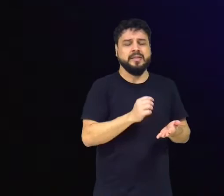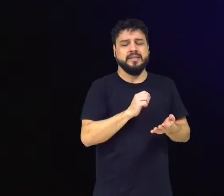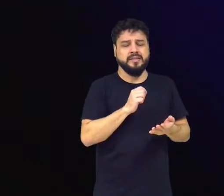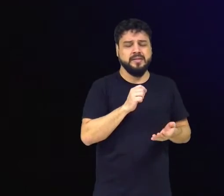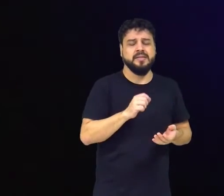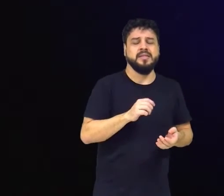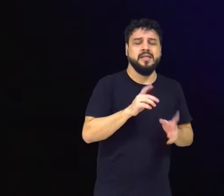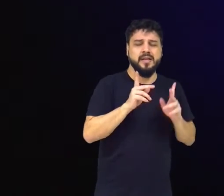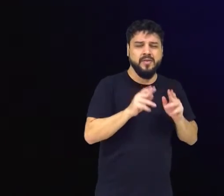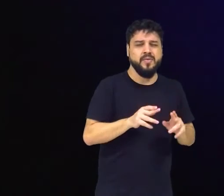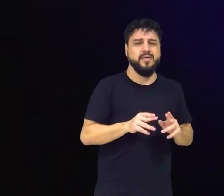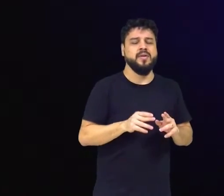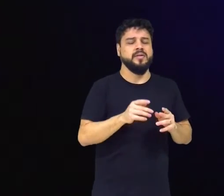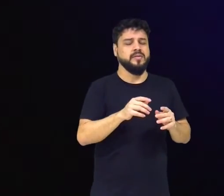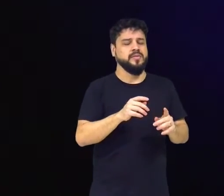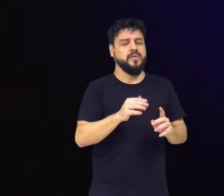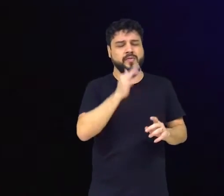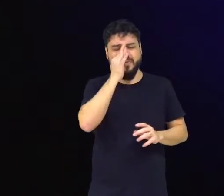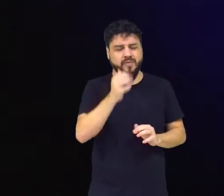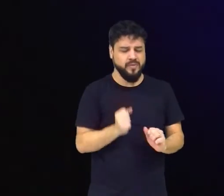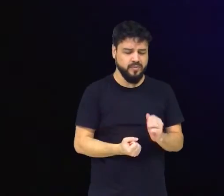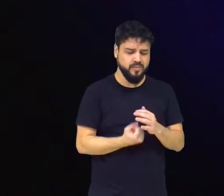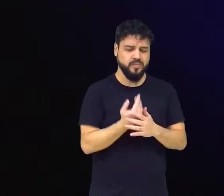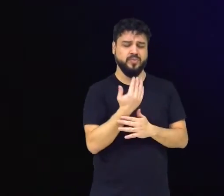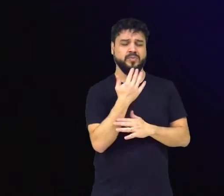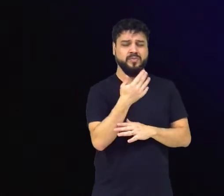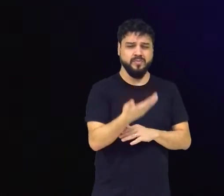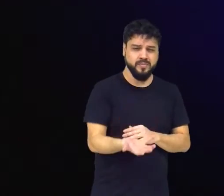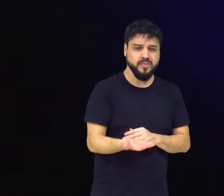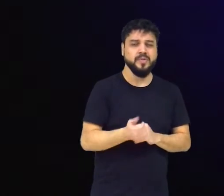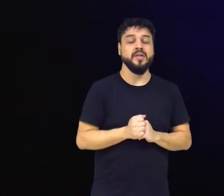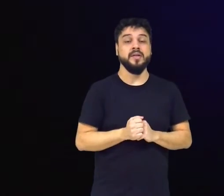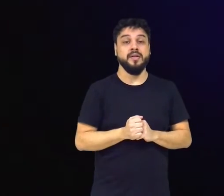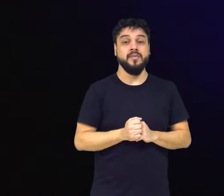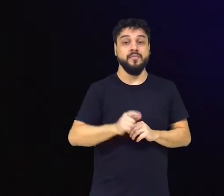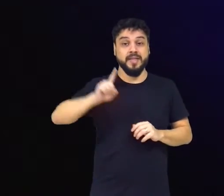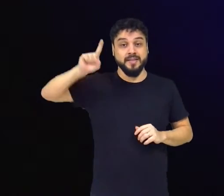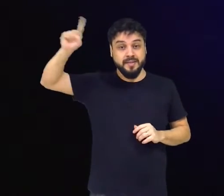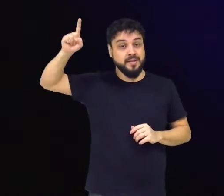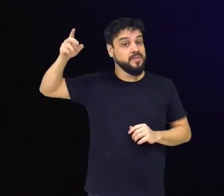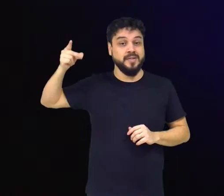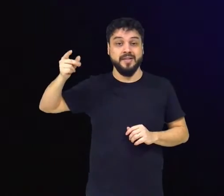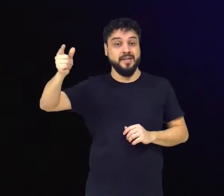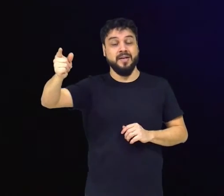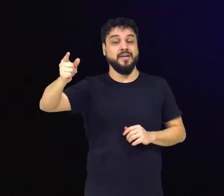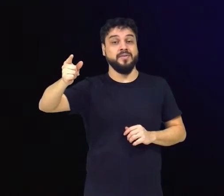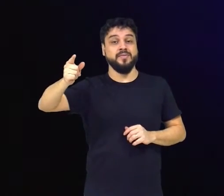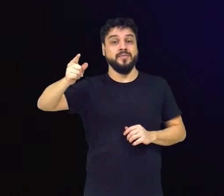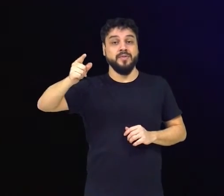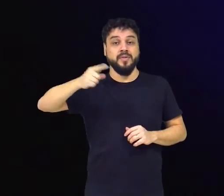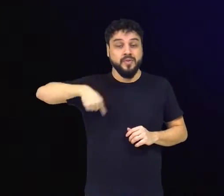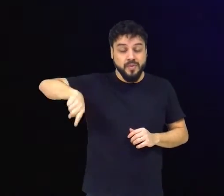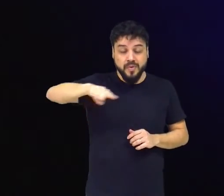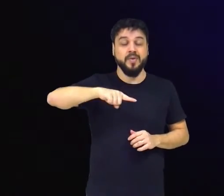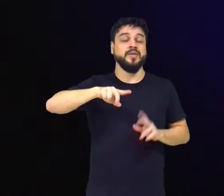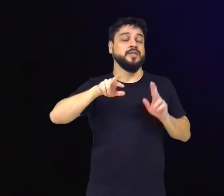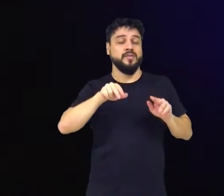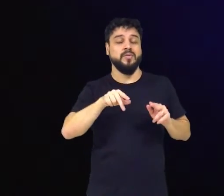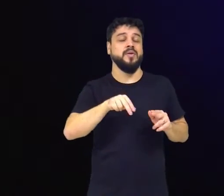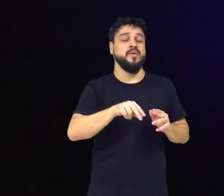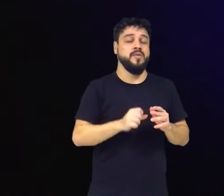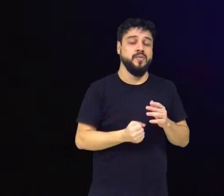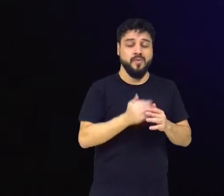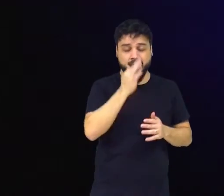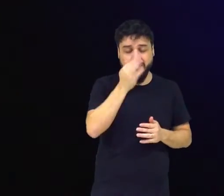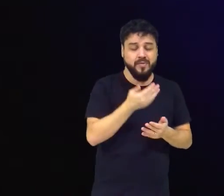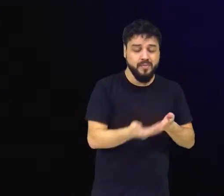Deus subsiste eternamente. Não há nada que não possa ser restaurado por Deus. A tua casa, o teu